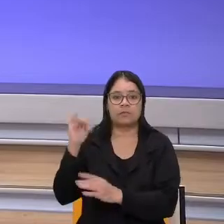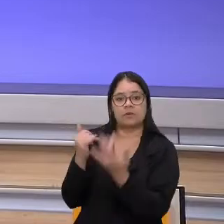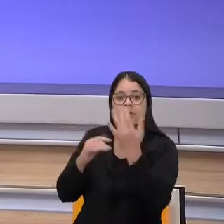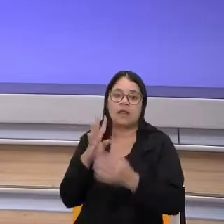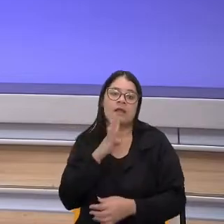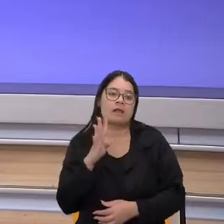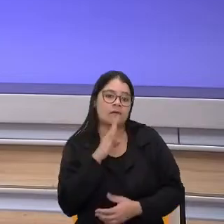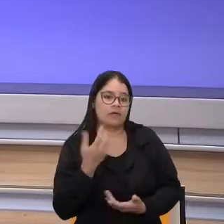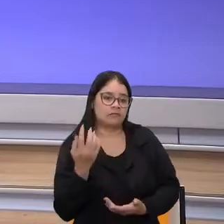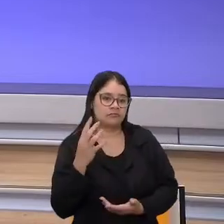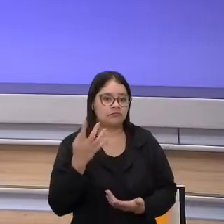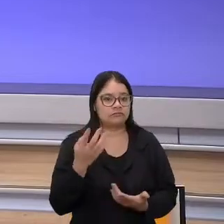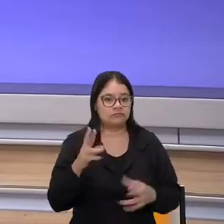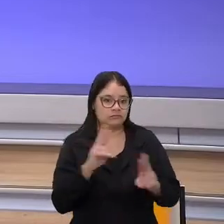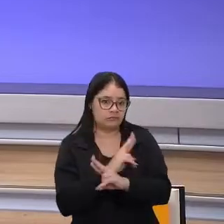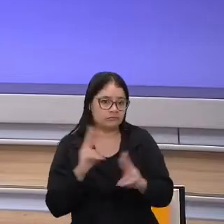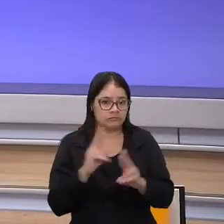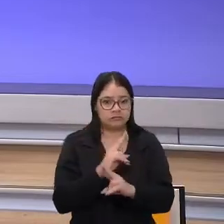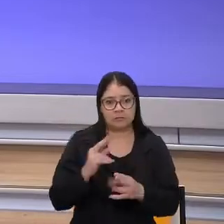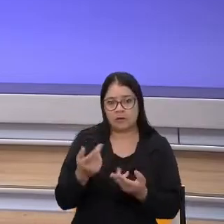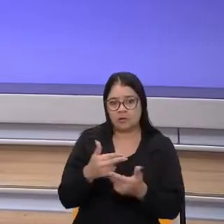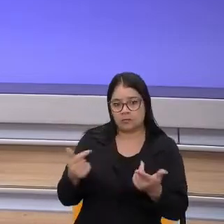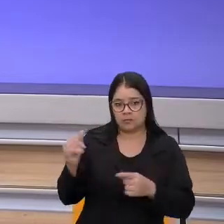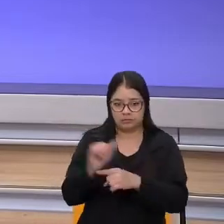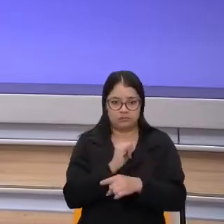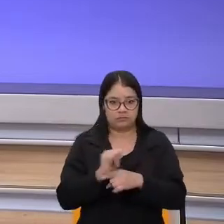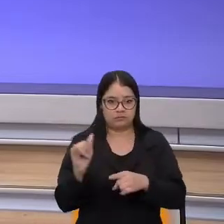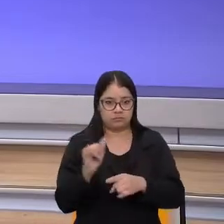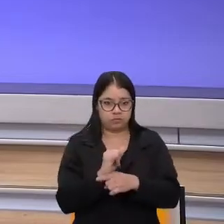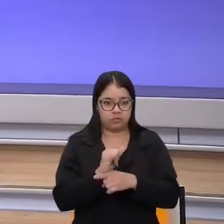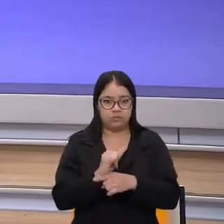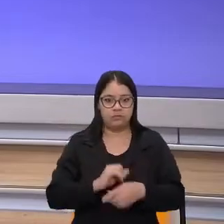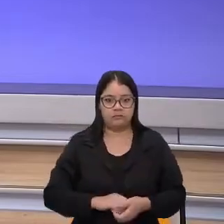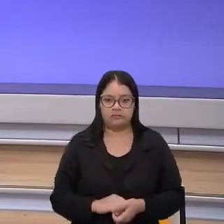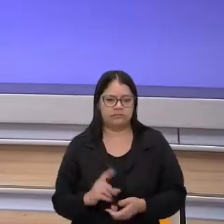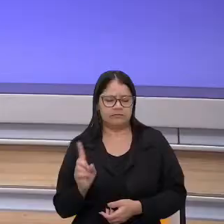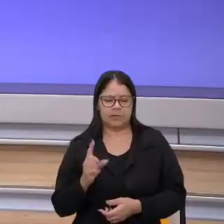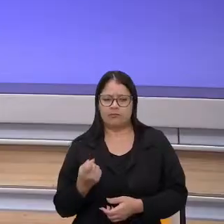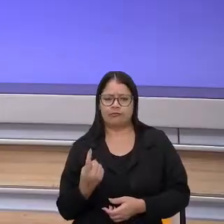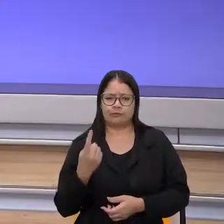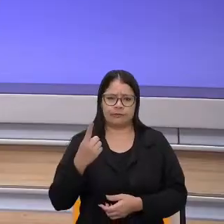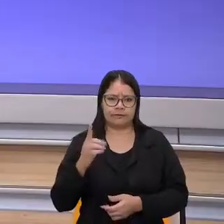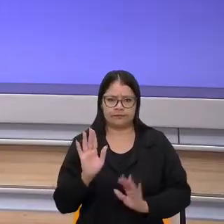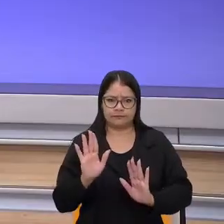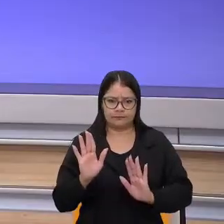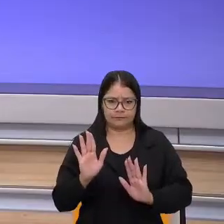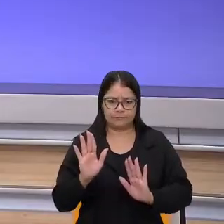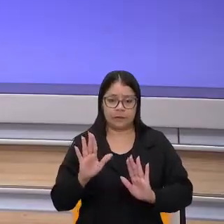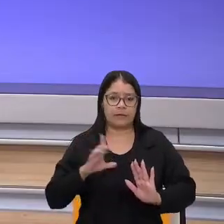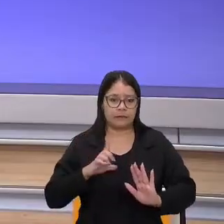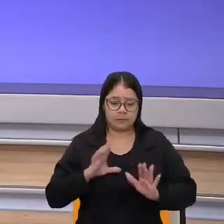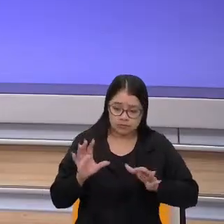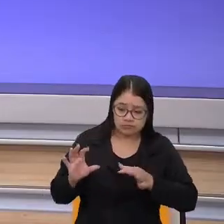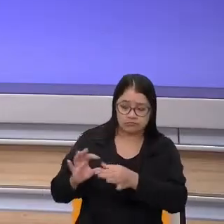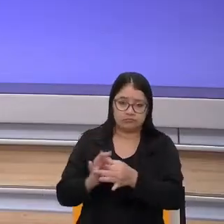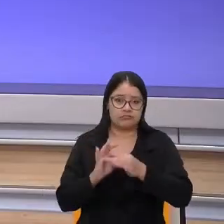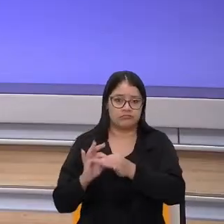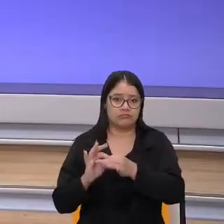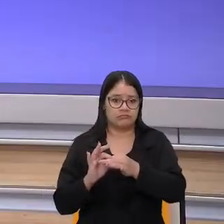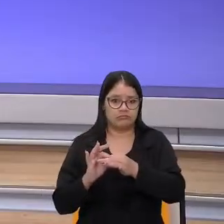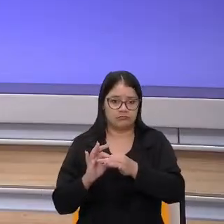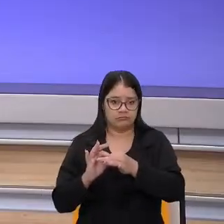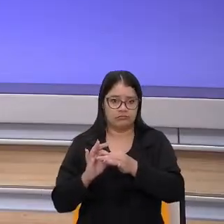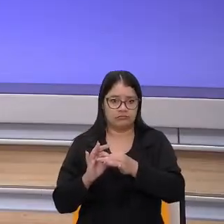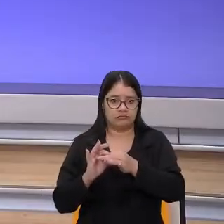nós realizamos alguma ação, nós não vamos sozinhos. Lógico que nós temos parceiros atrás